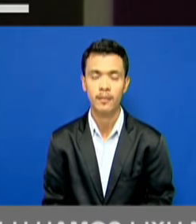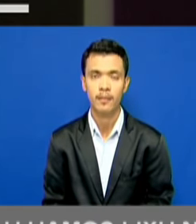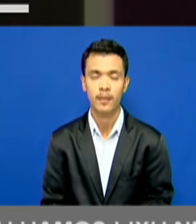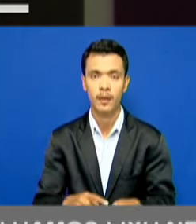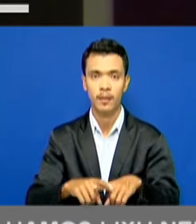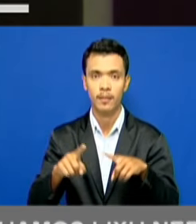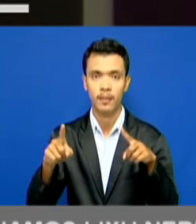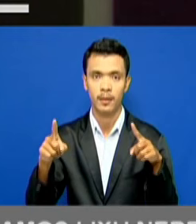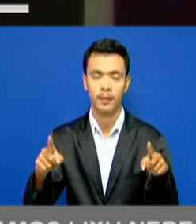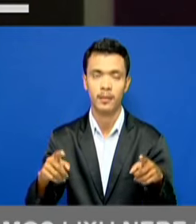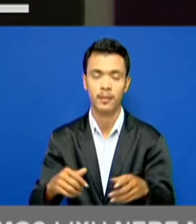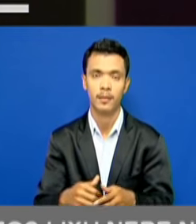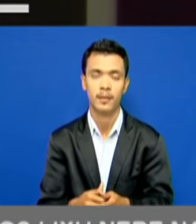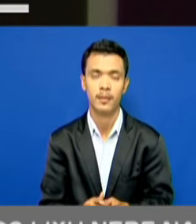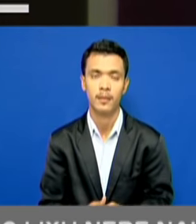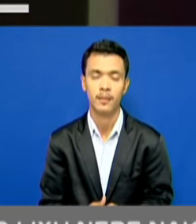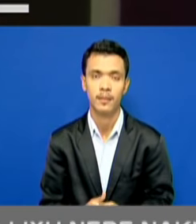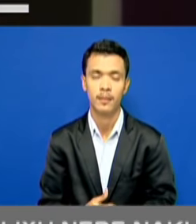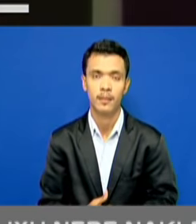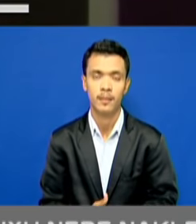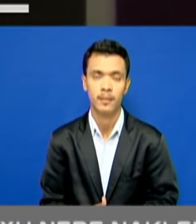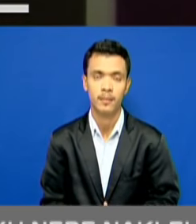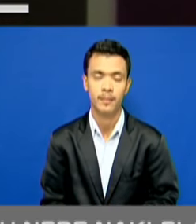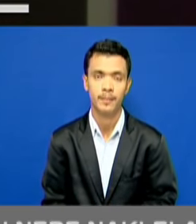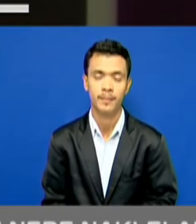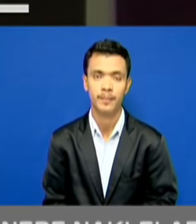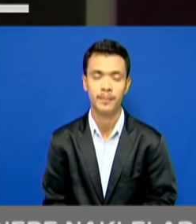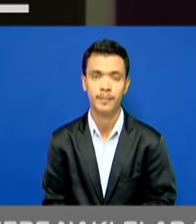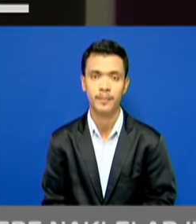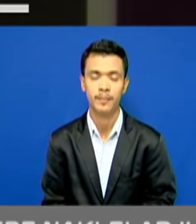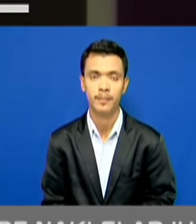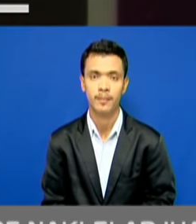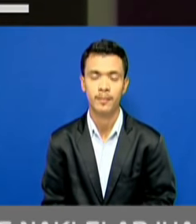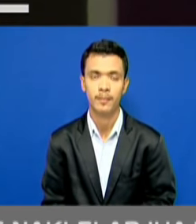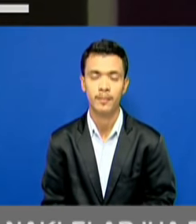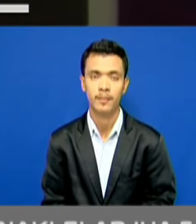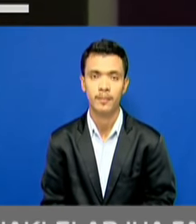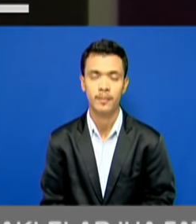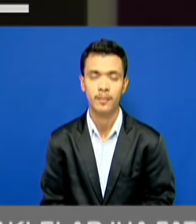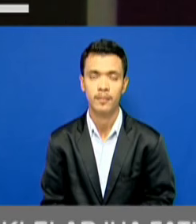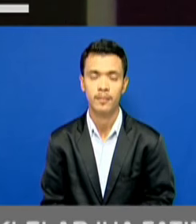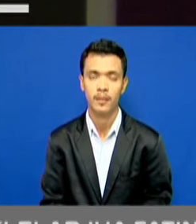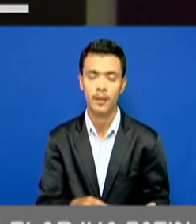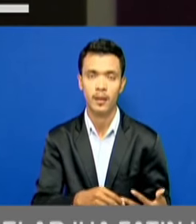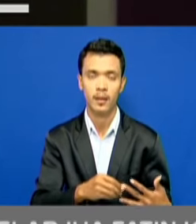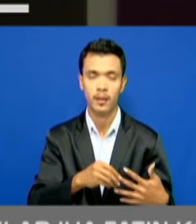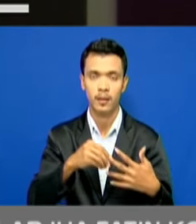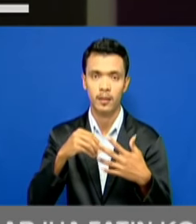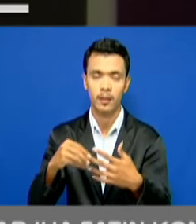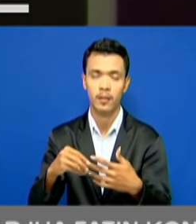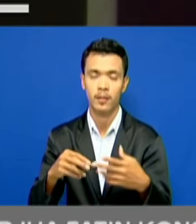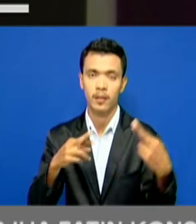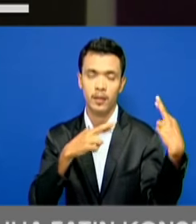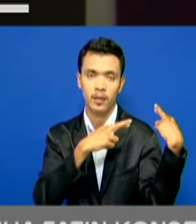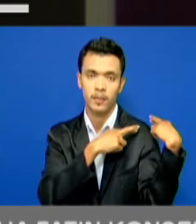Resposta escrita no verbal Sira, mas a tudo ona e a teste, apresentava a prática. Melhor, e a canária de ilha,